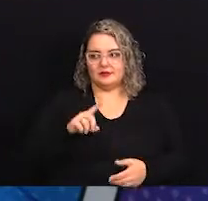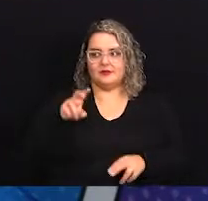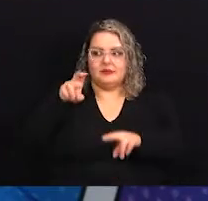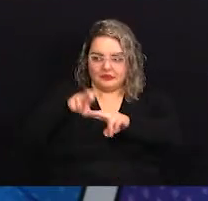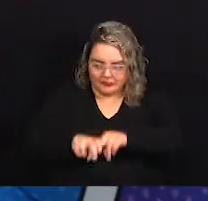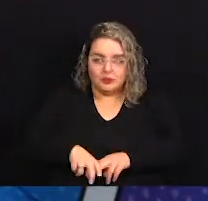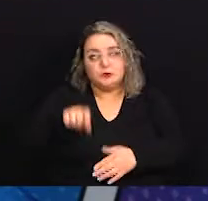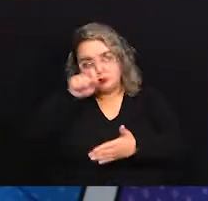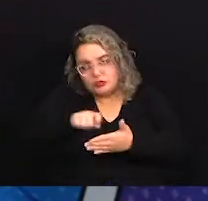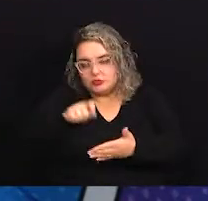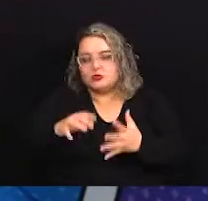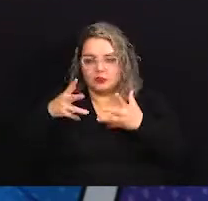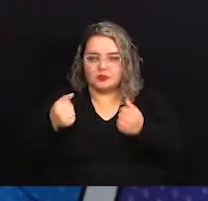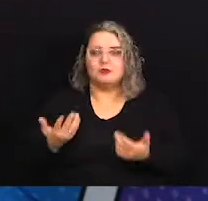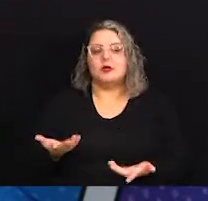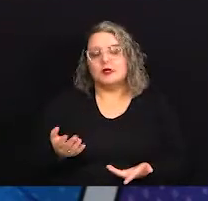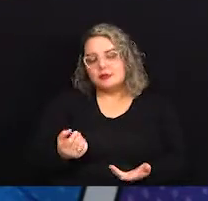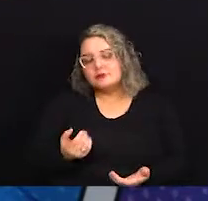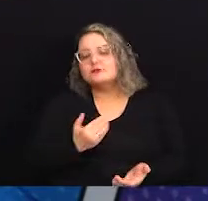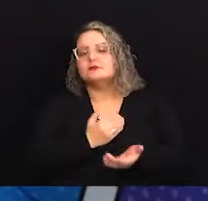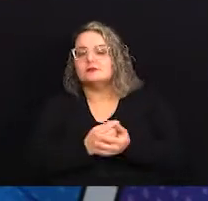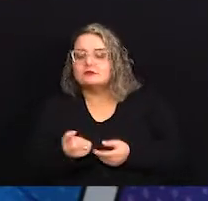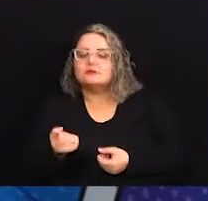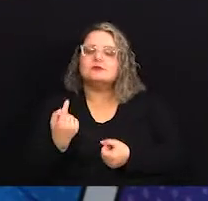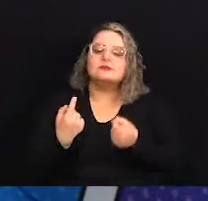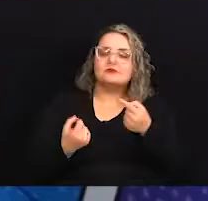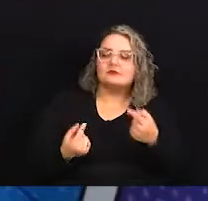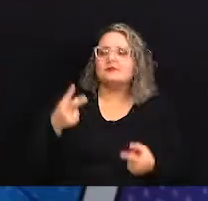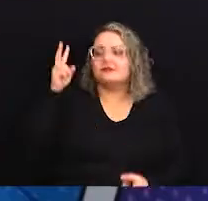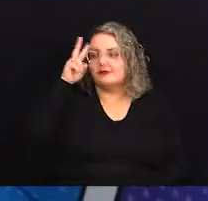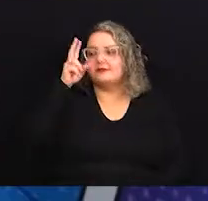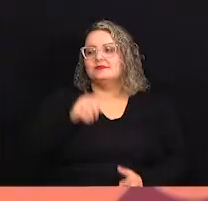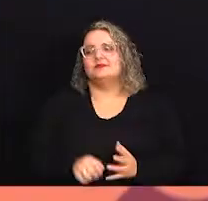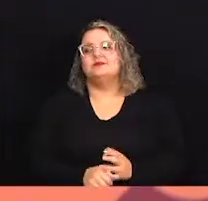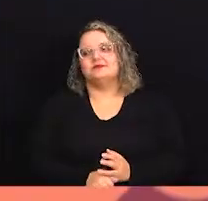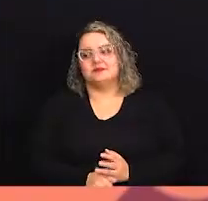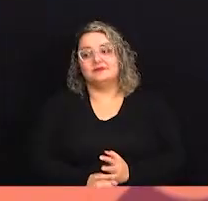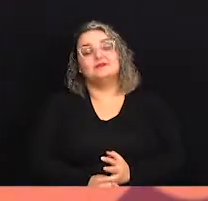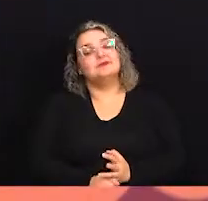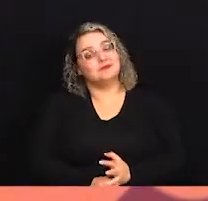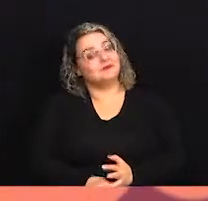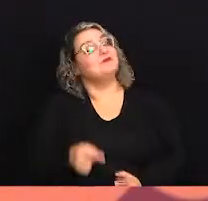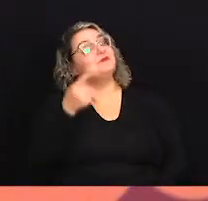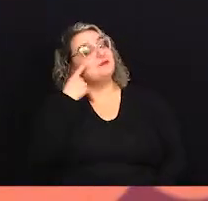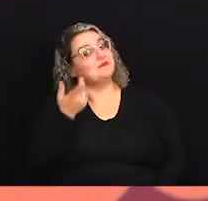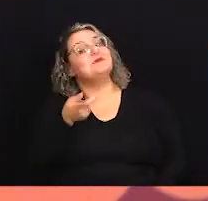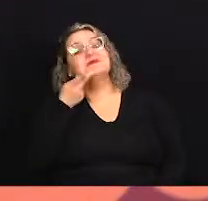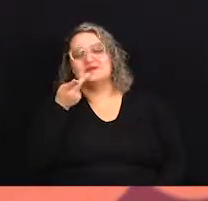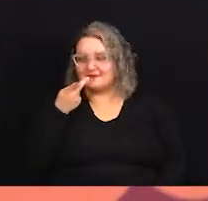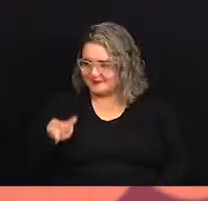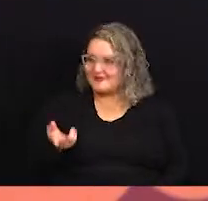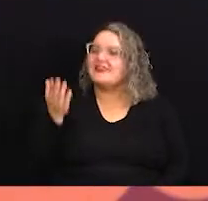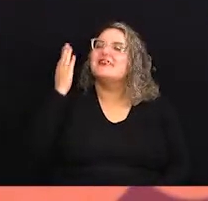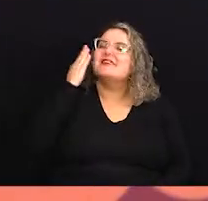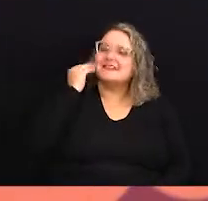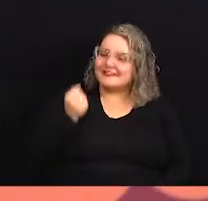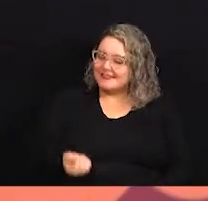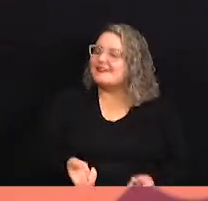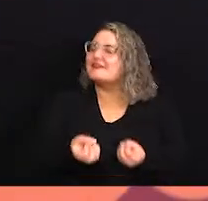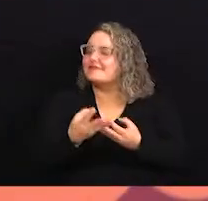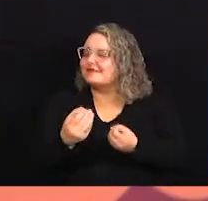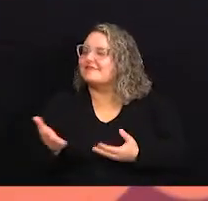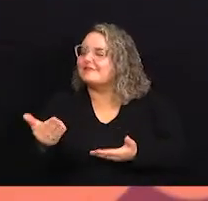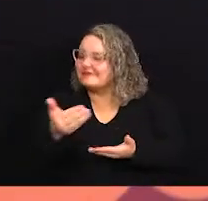sentar a bunda na cadeira e escrever totalmente, mas já rascunhar a história, assim. Olha só, tá vendo? Eu falei, eu sei que dá pra tirar